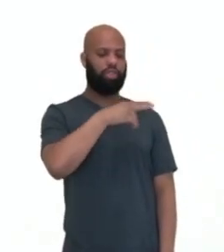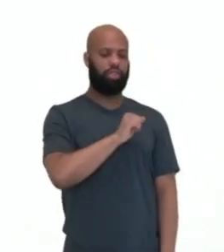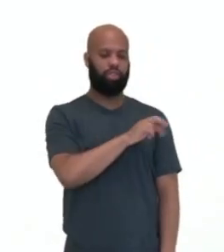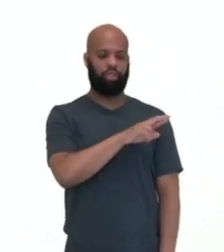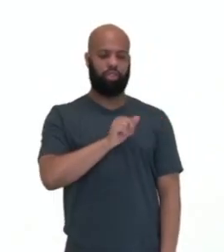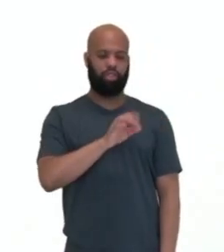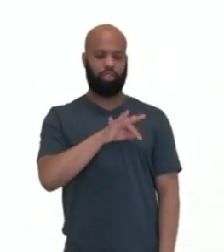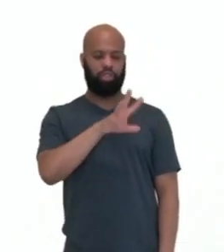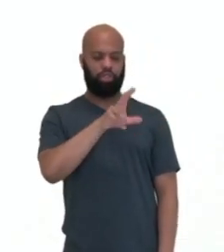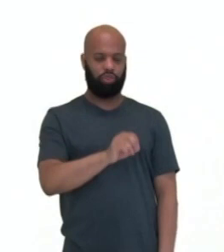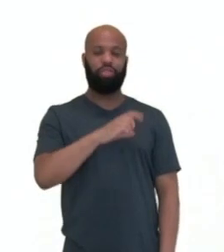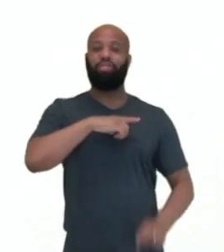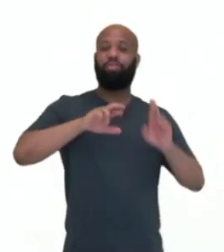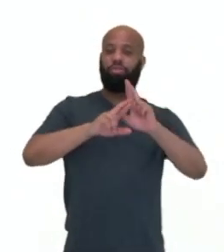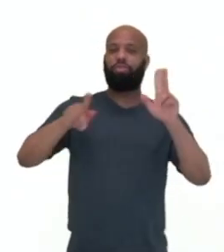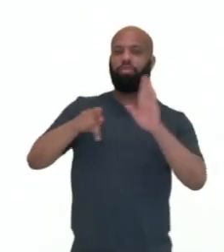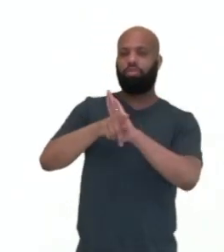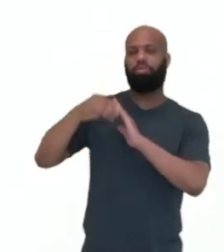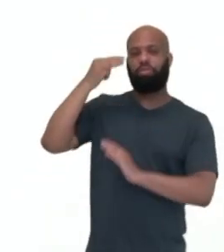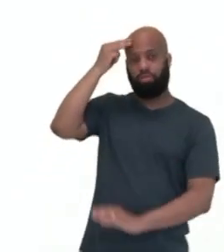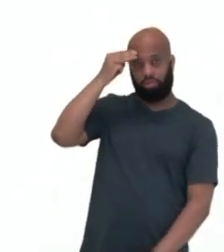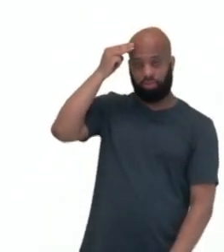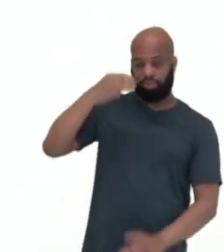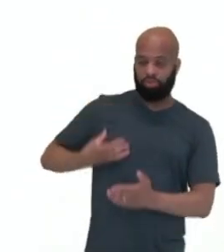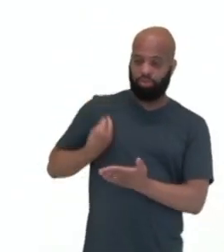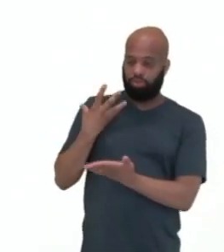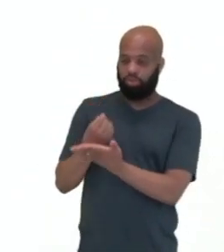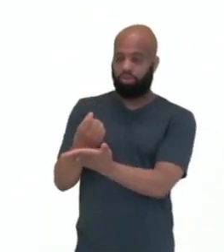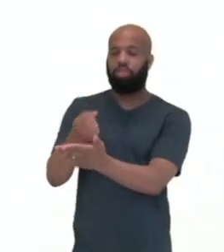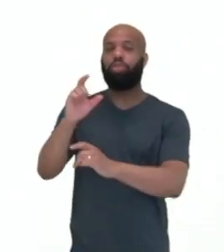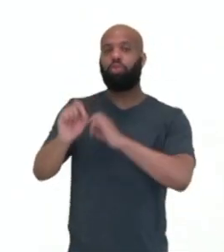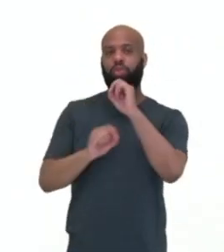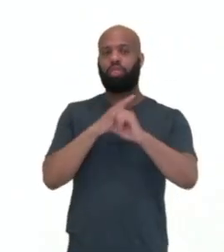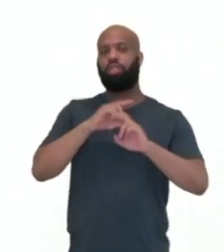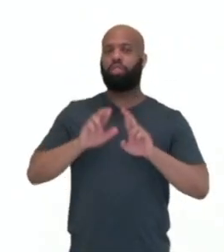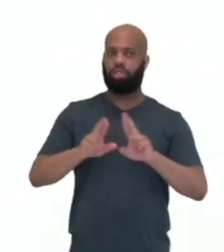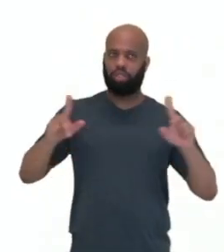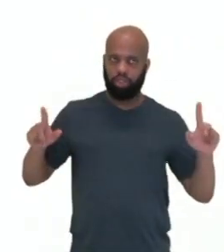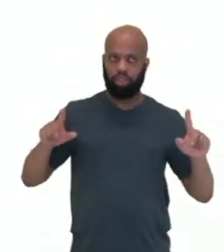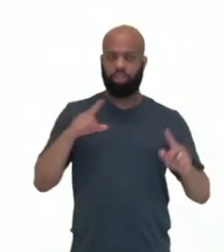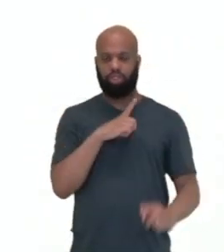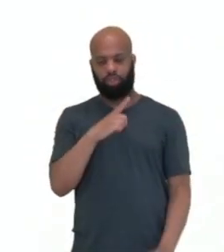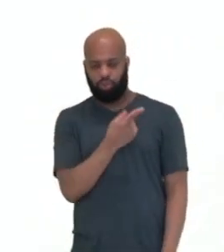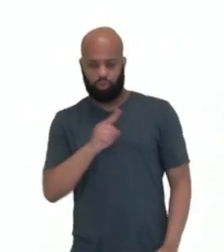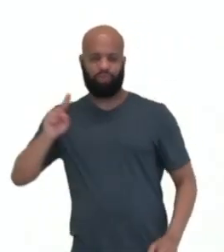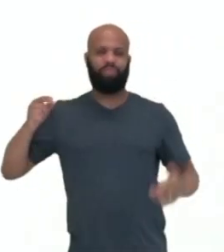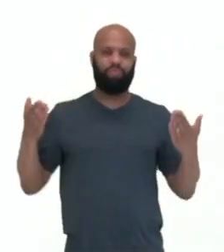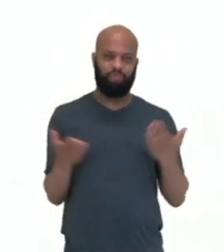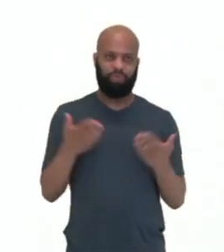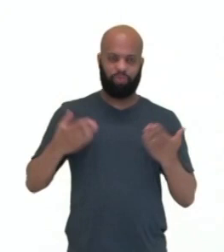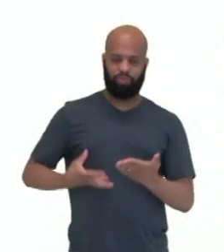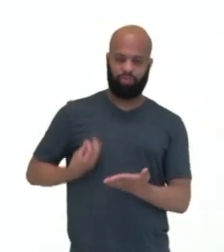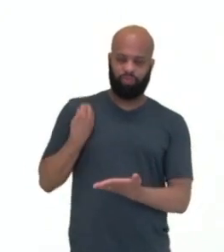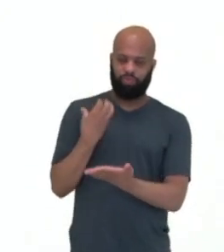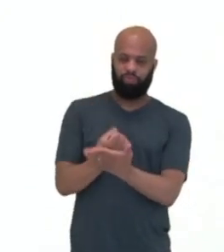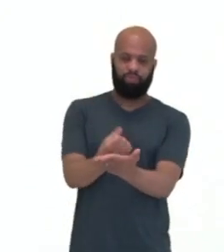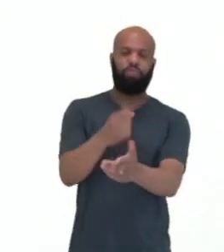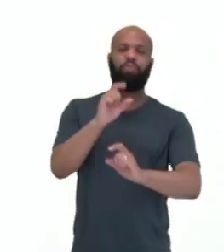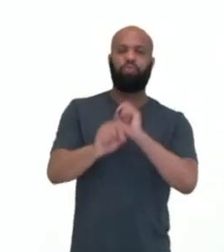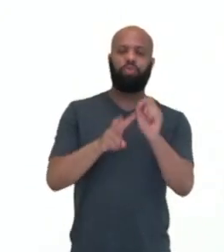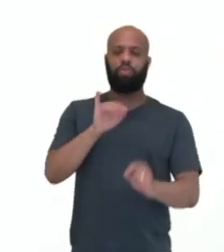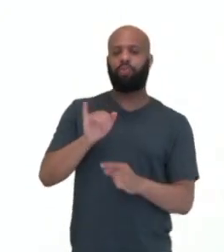uma diferença entre a memória e a biografia está no fato de que esta última, no caso a biografia,